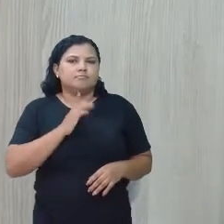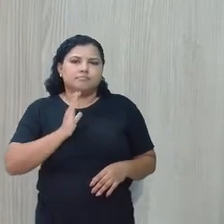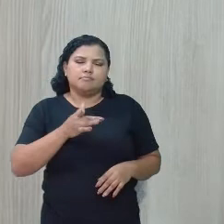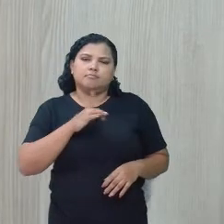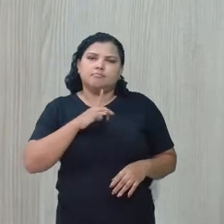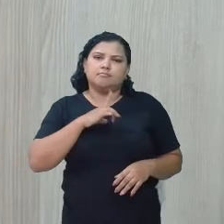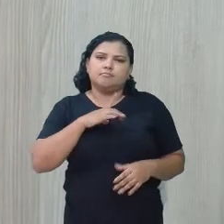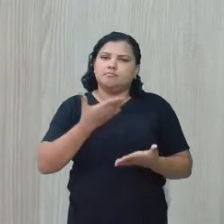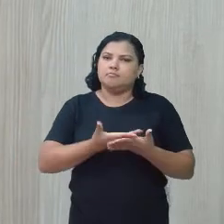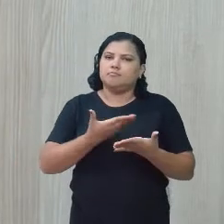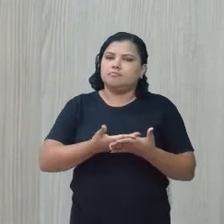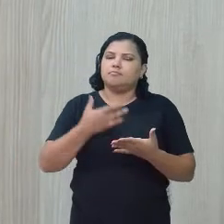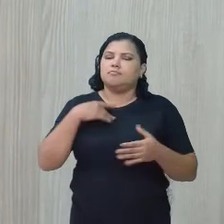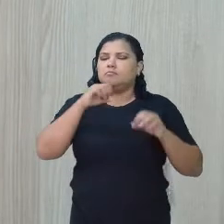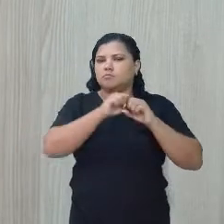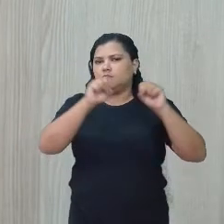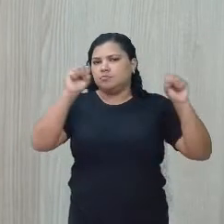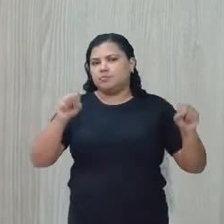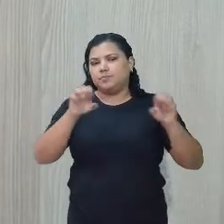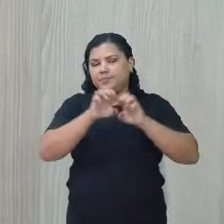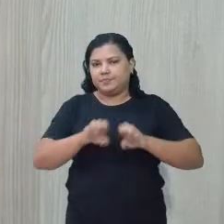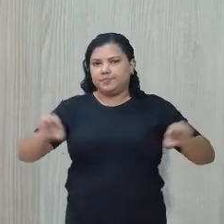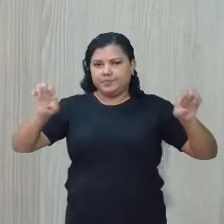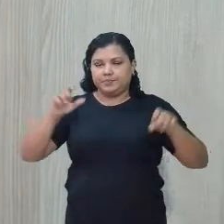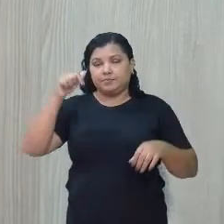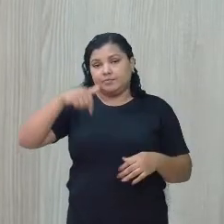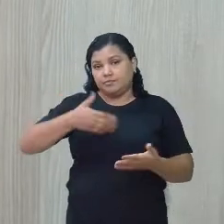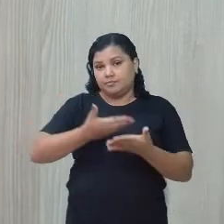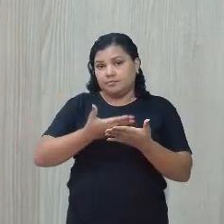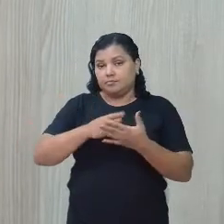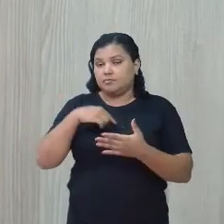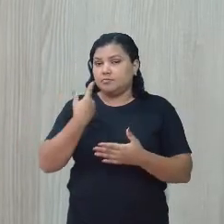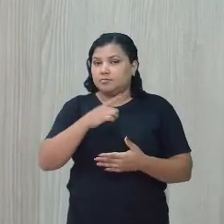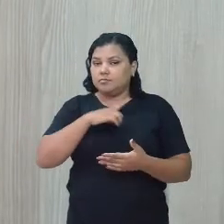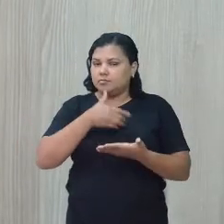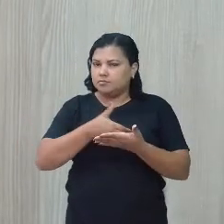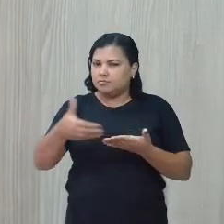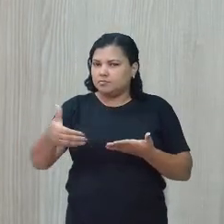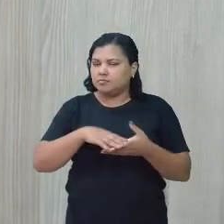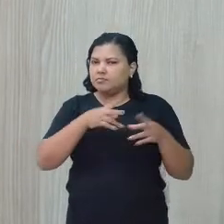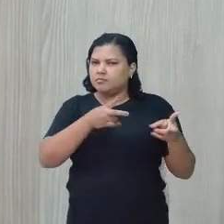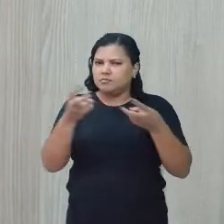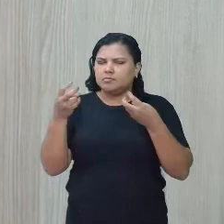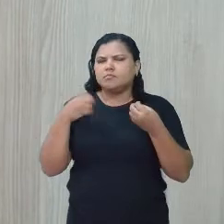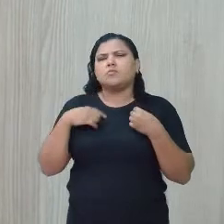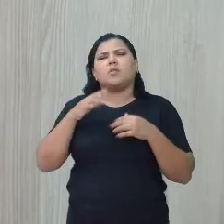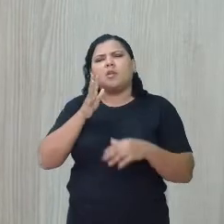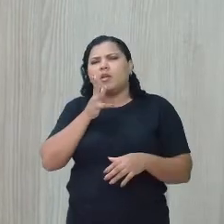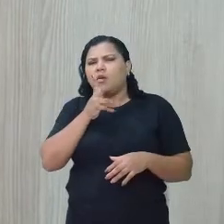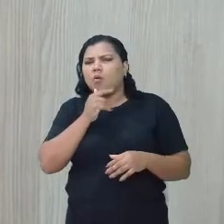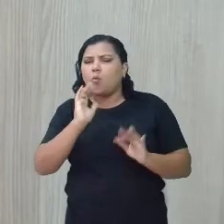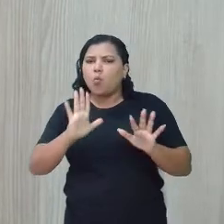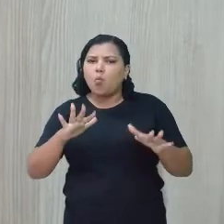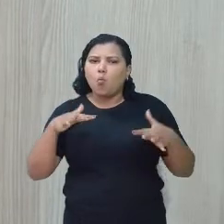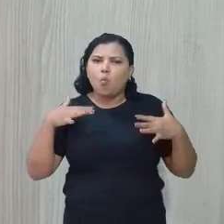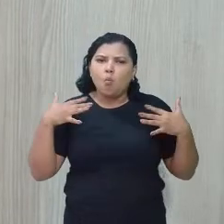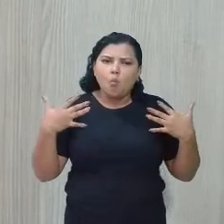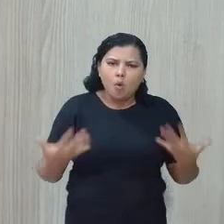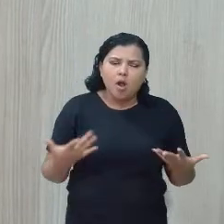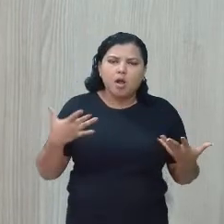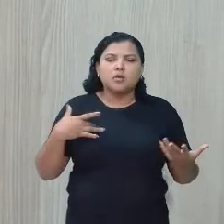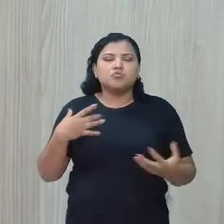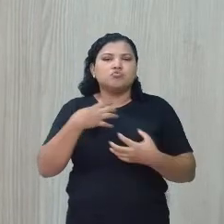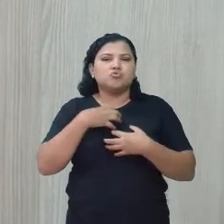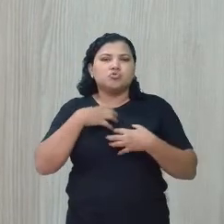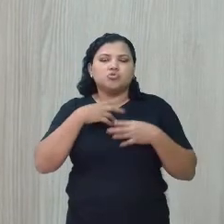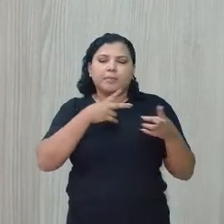aula falando sobre o sistema de equações e nessa aula que a gente teve inicialmente, a gente viu bem devagarinho quais são as maneiras